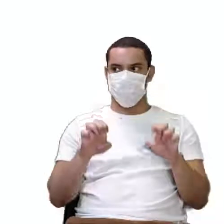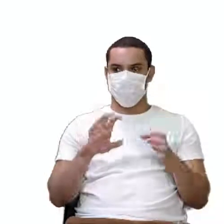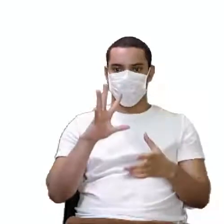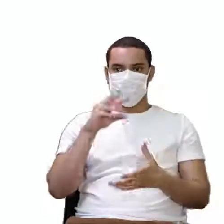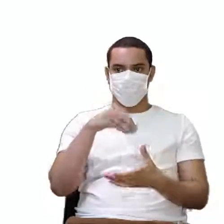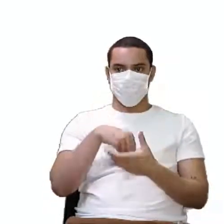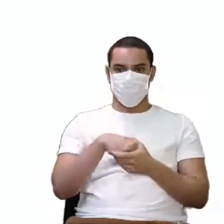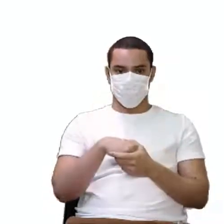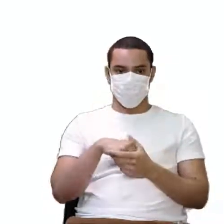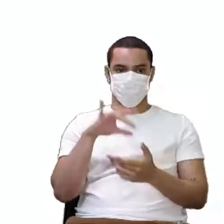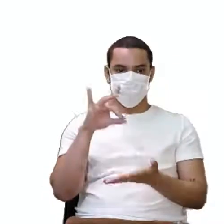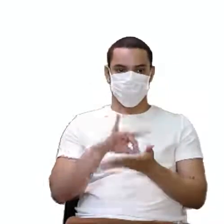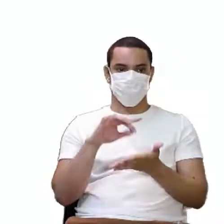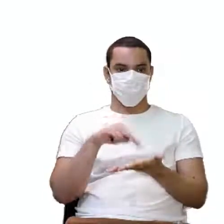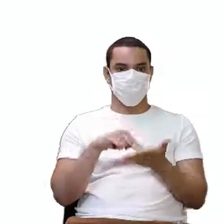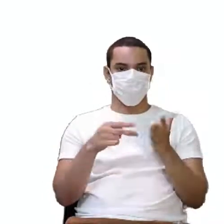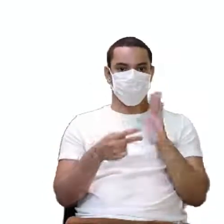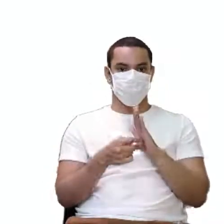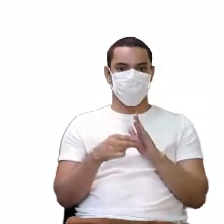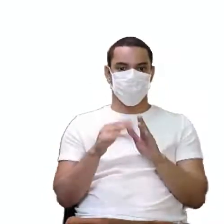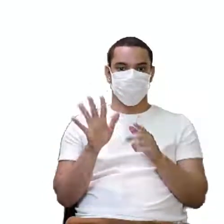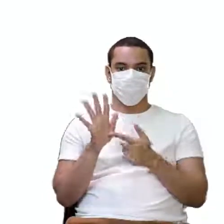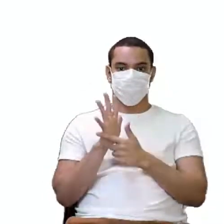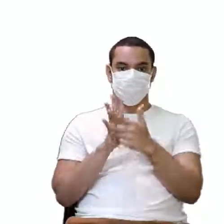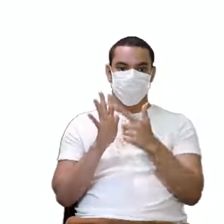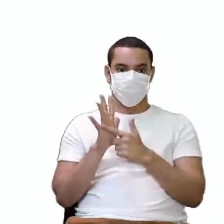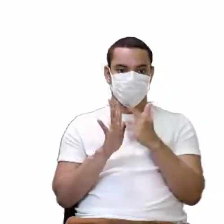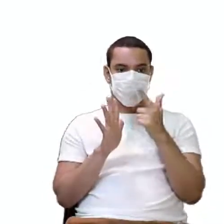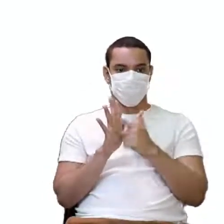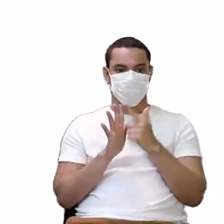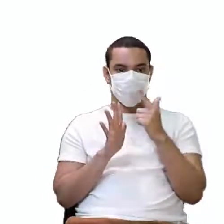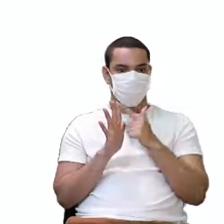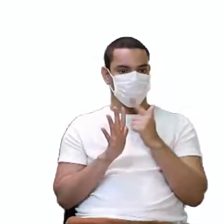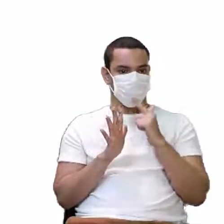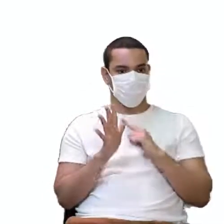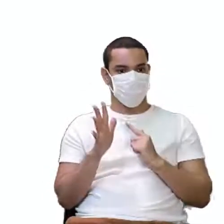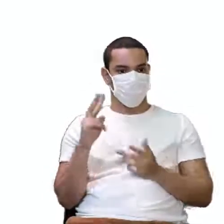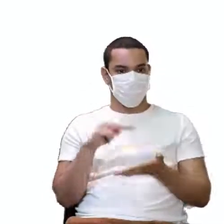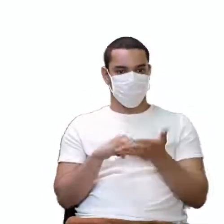essas linhas, são, na verdade, os dígitos deles, né? Cadê? Deixa eu ver aqui. Deixa